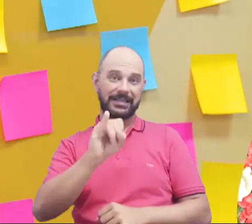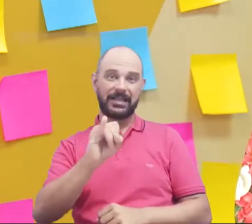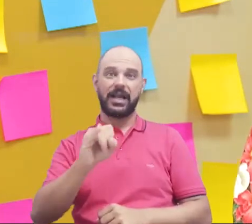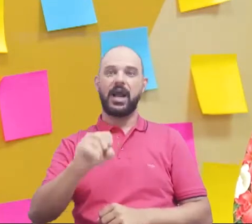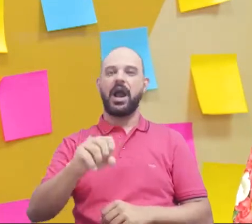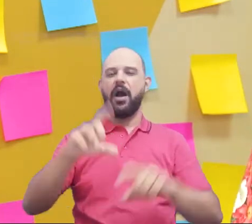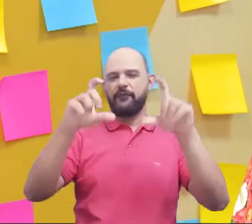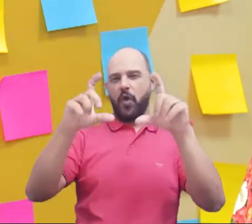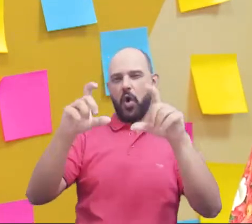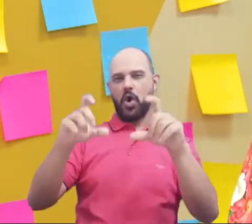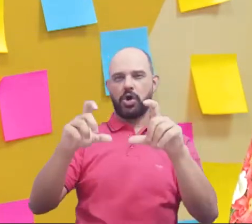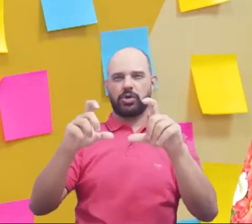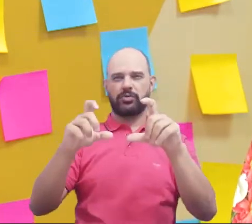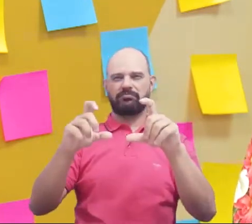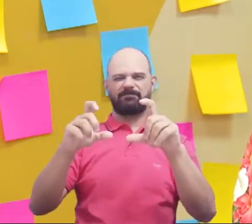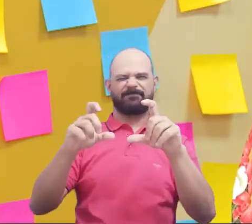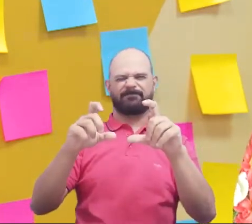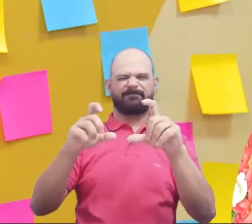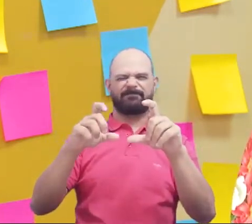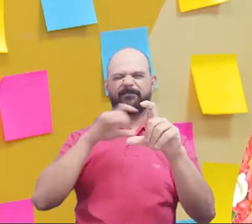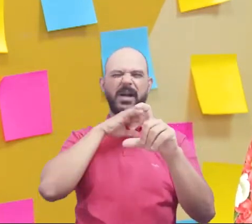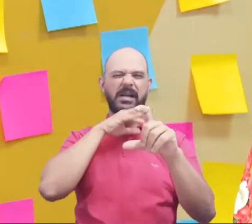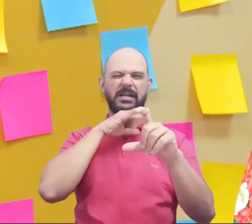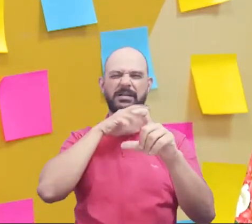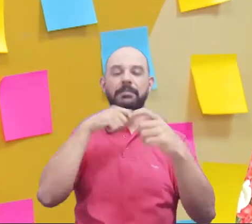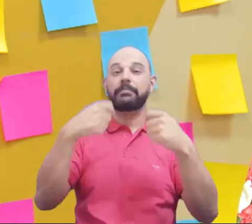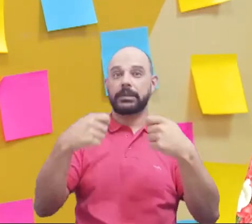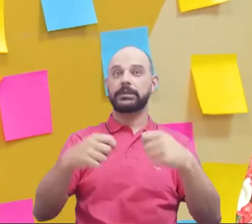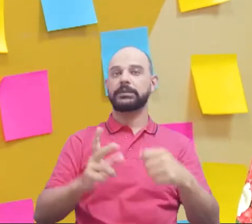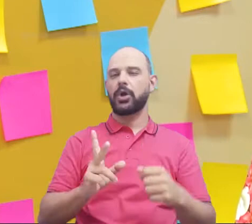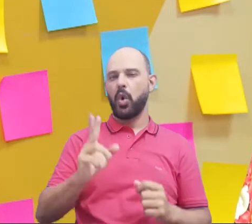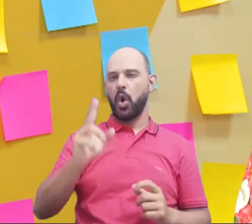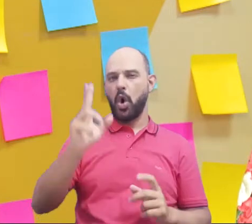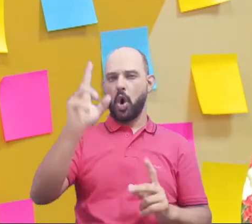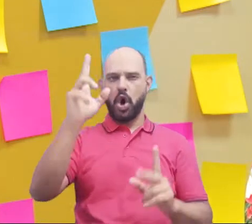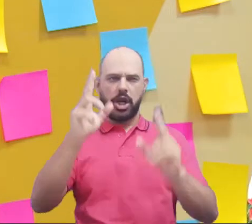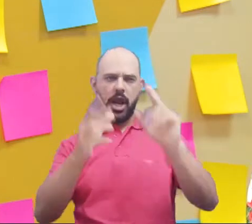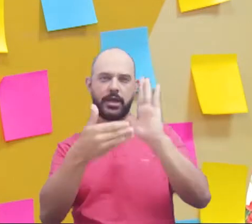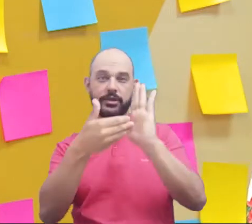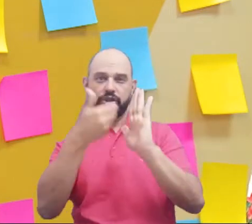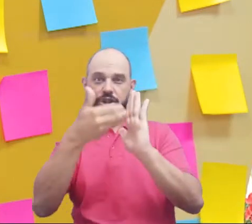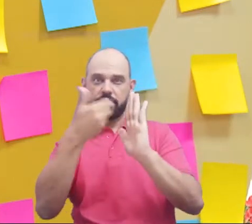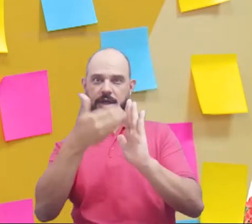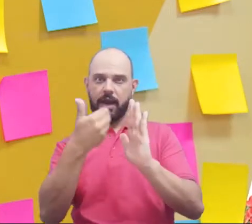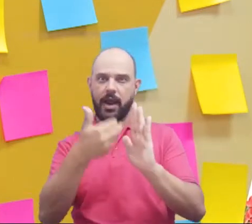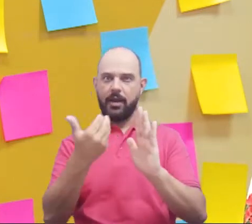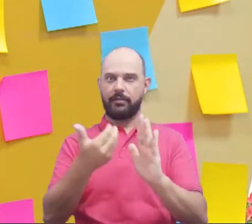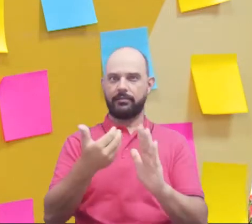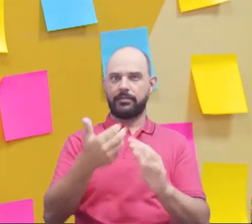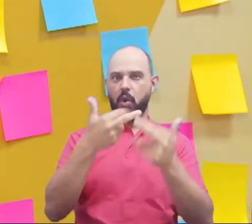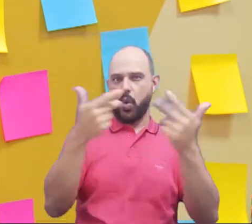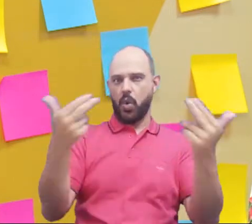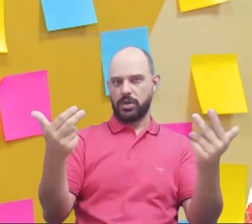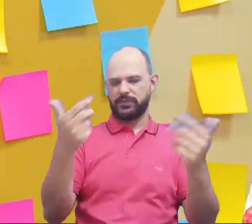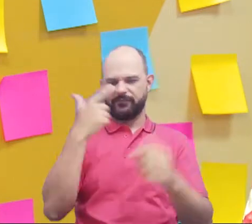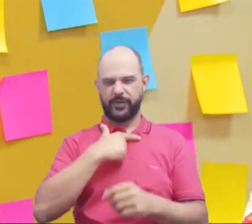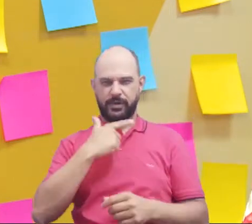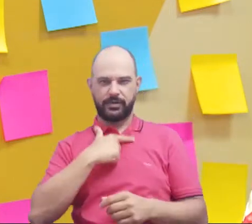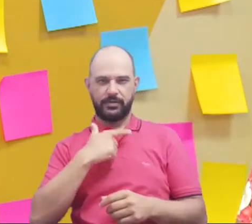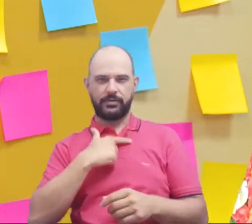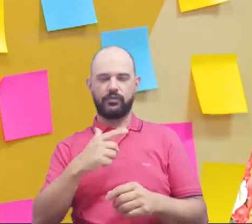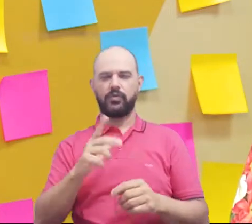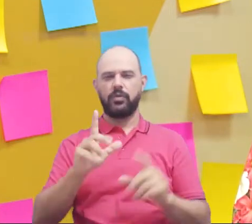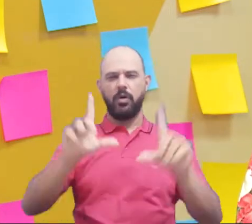resultado esperado, nossa dica é tentar recortar ou tirar alguns elementos de distração. Ao recortar sua imagem,